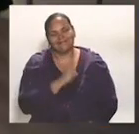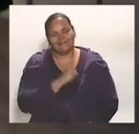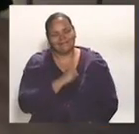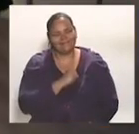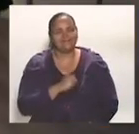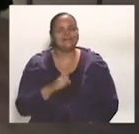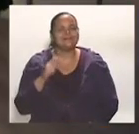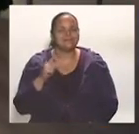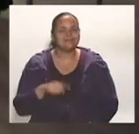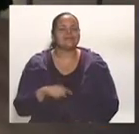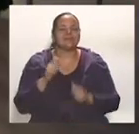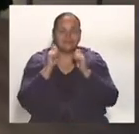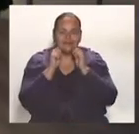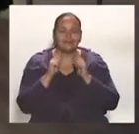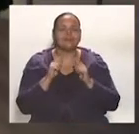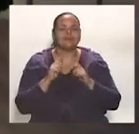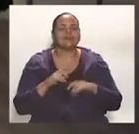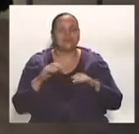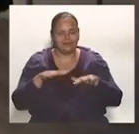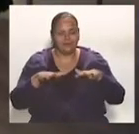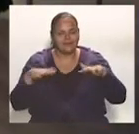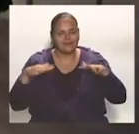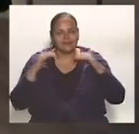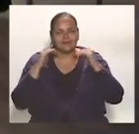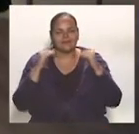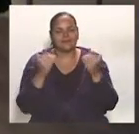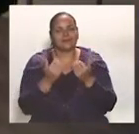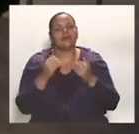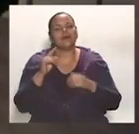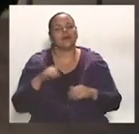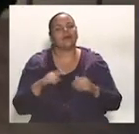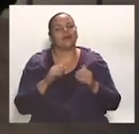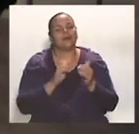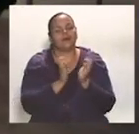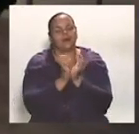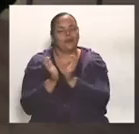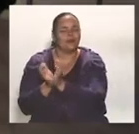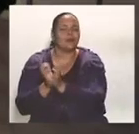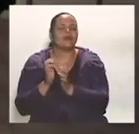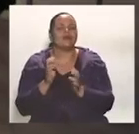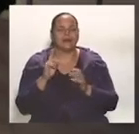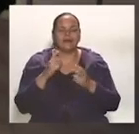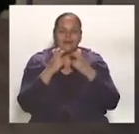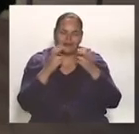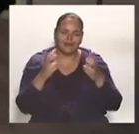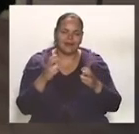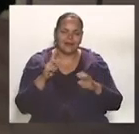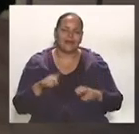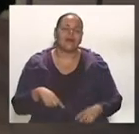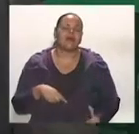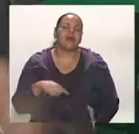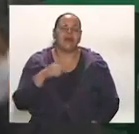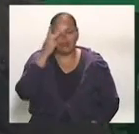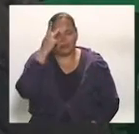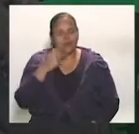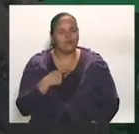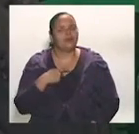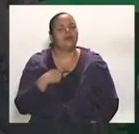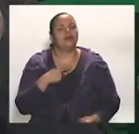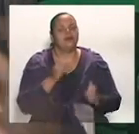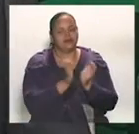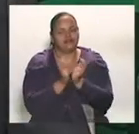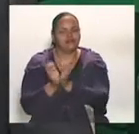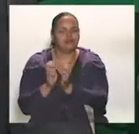em Assembleia Geral de clube, tudo mais, confederação. Então, esse grito aí da autonomia das